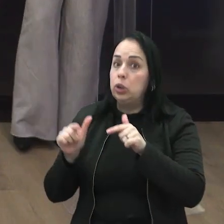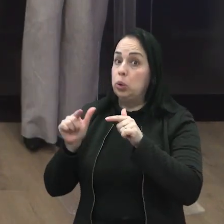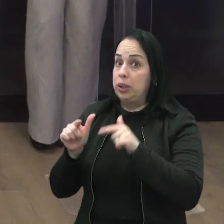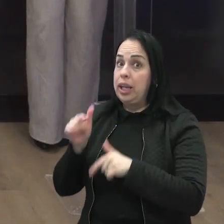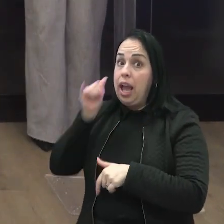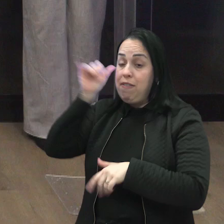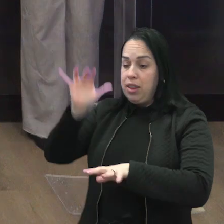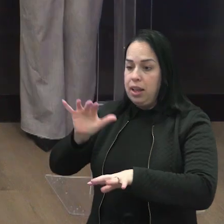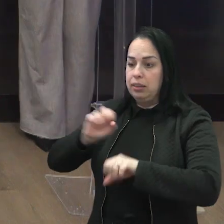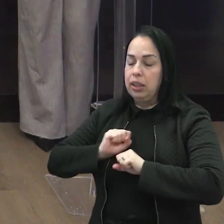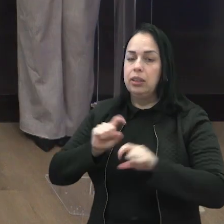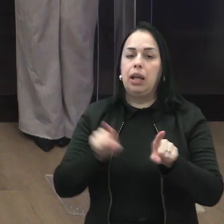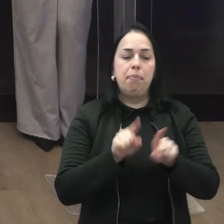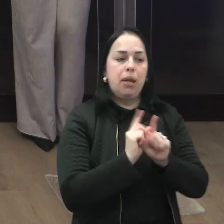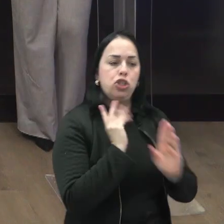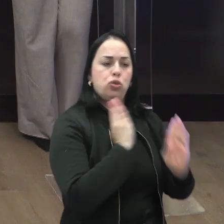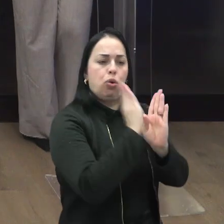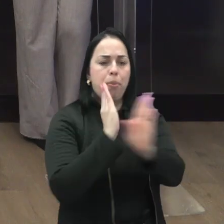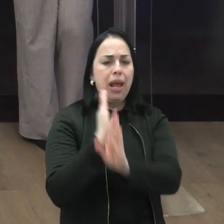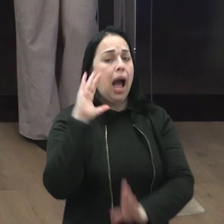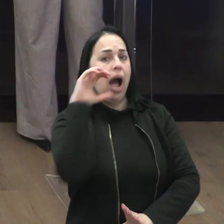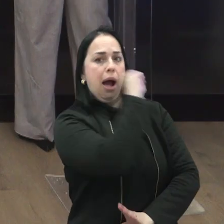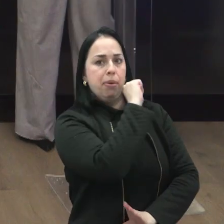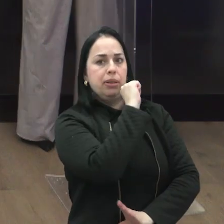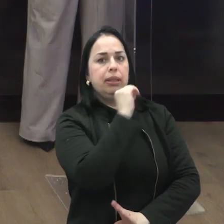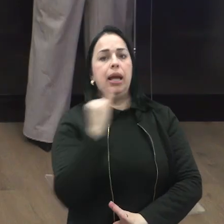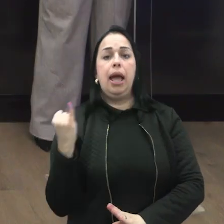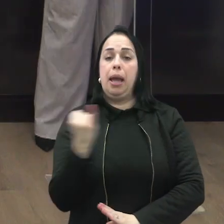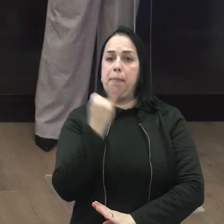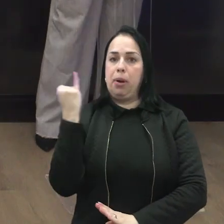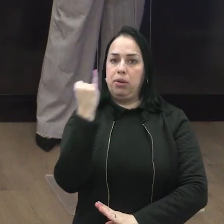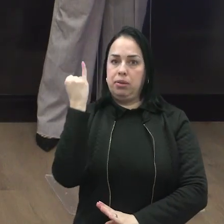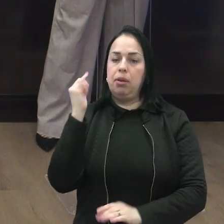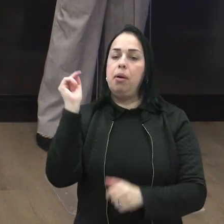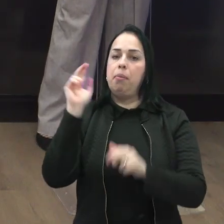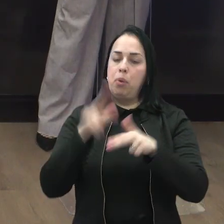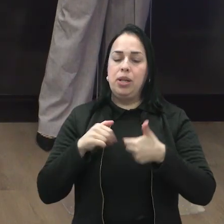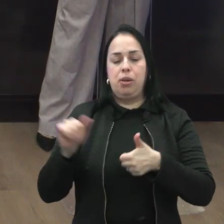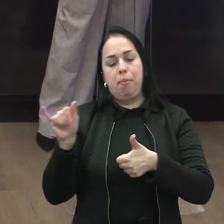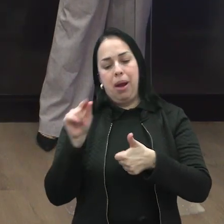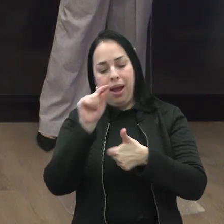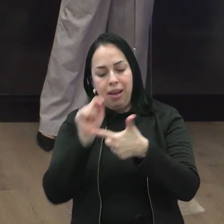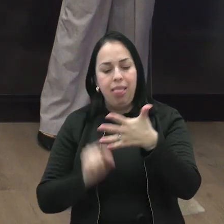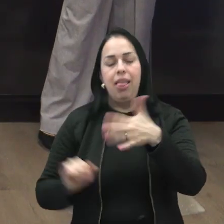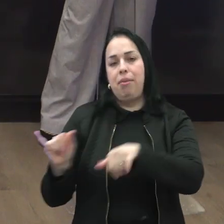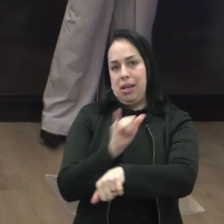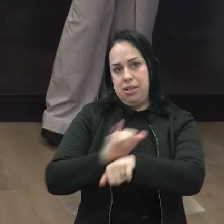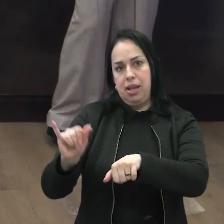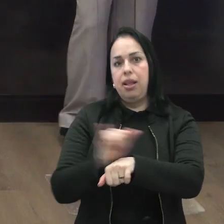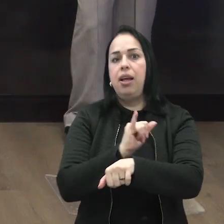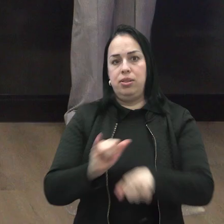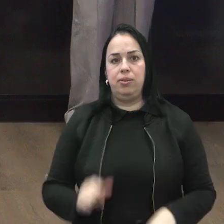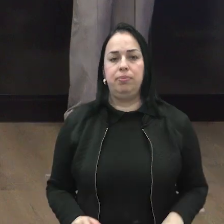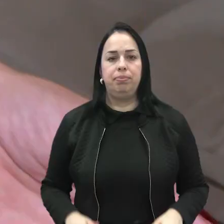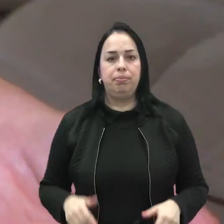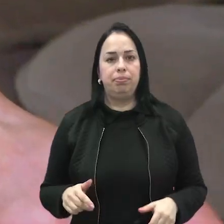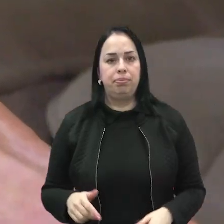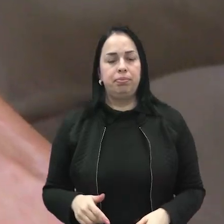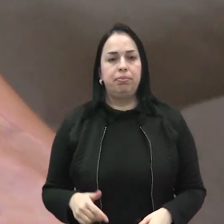e a busca pelo diagnóstico precoce estão entre as medidas recomendadas pelos